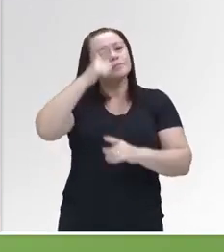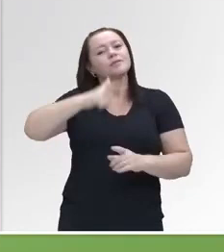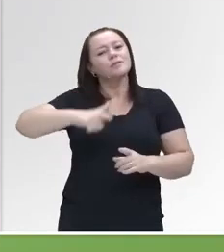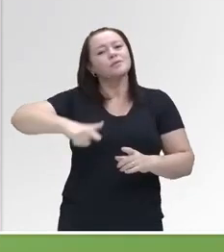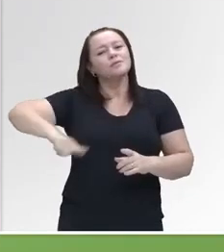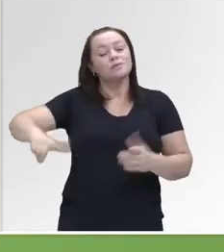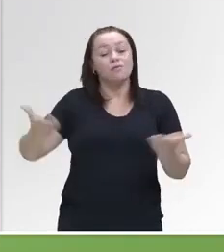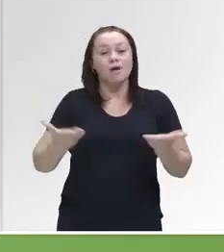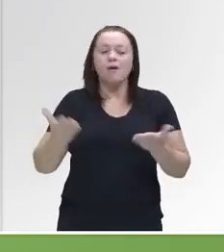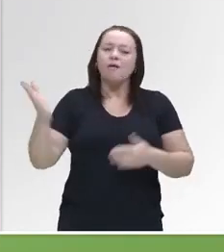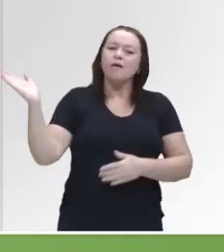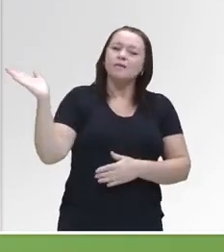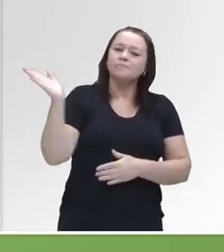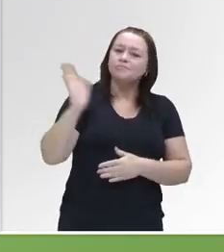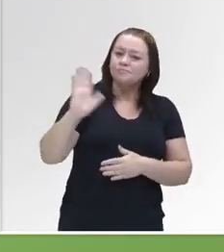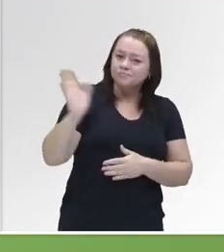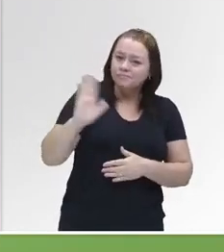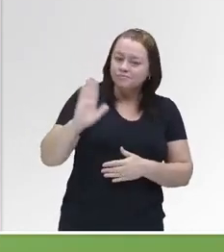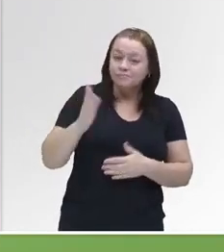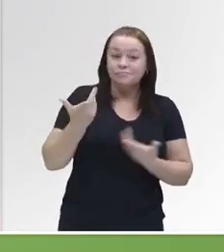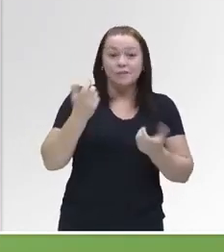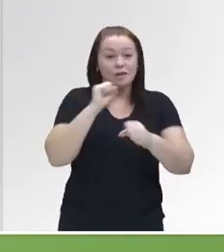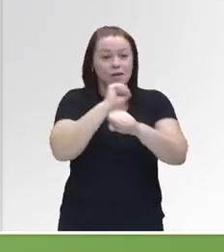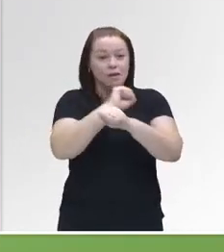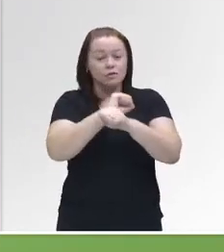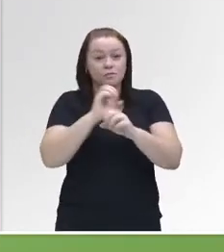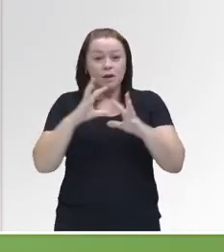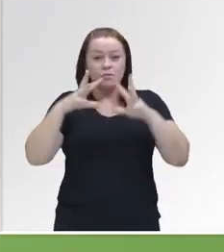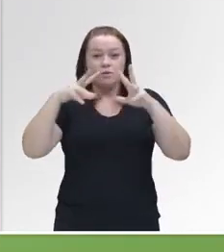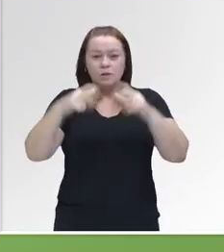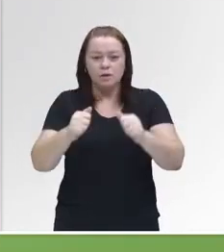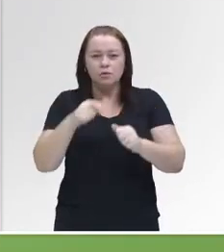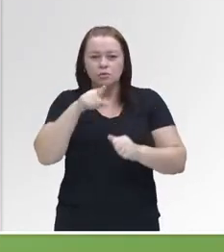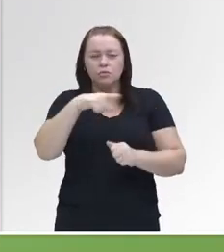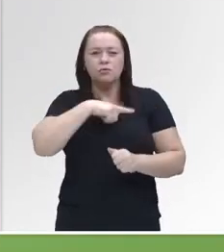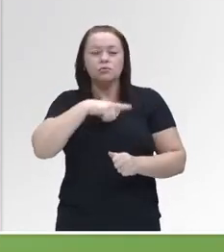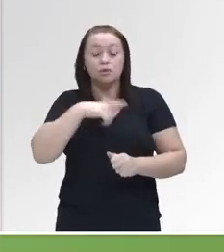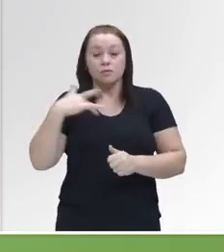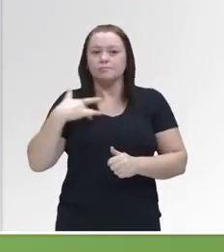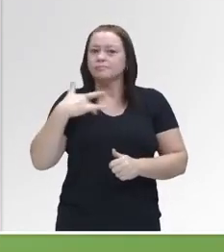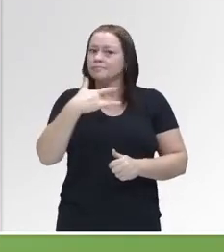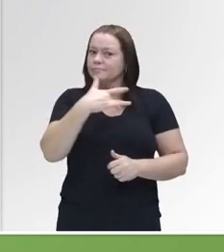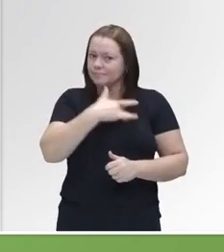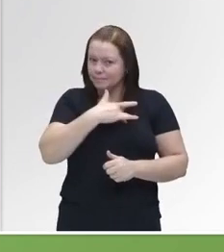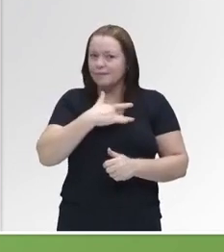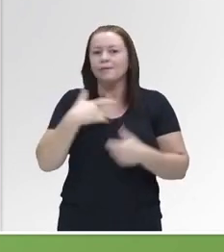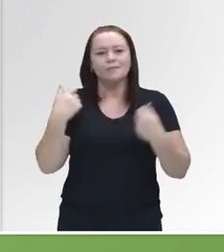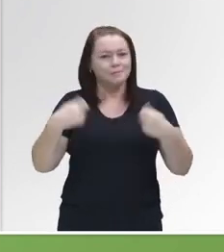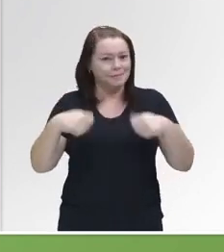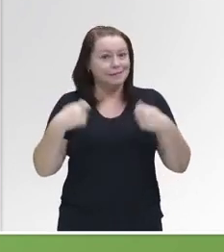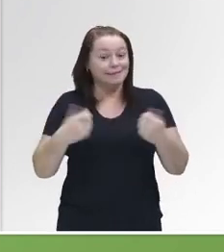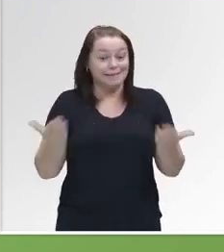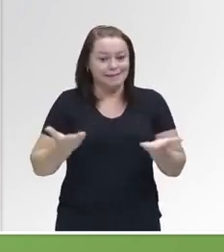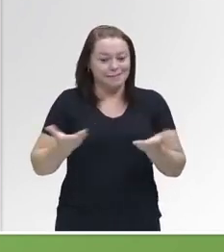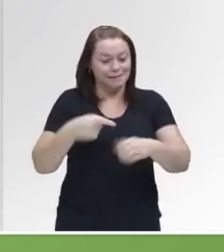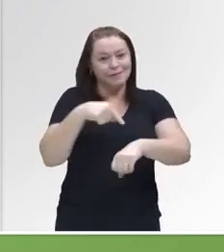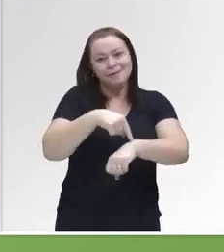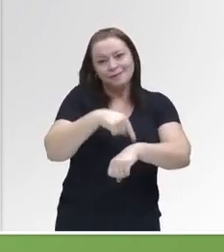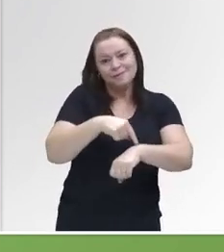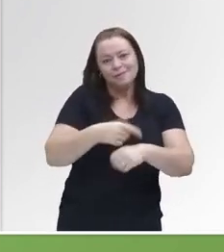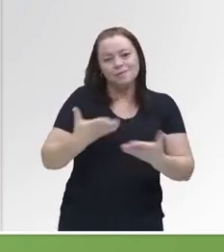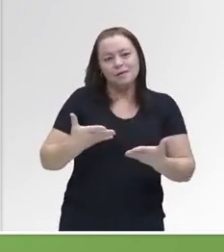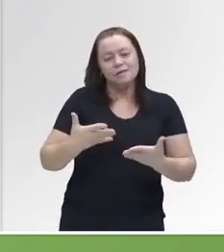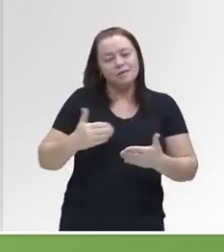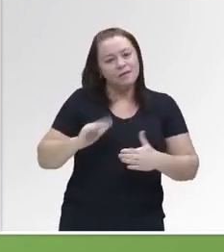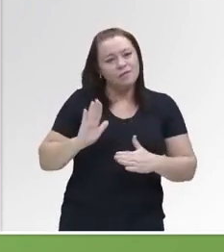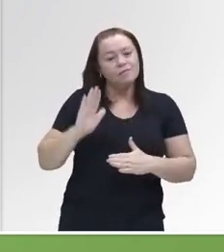de vocês. Espero que todos estejam com saúde, que é o que precisamos agora, e vamos avançar